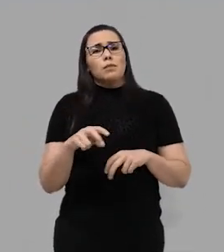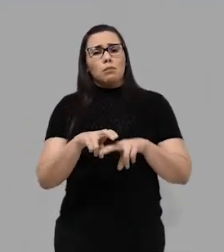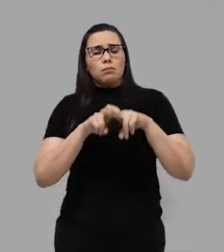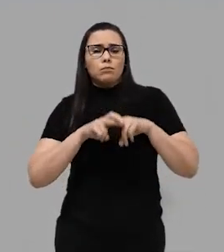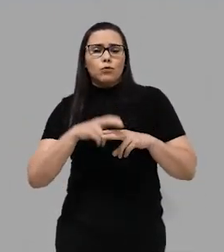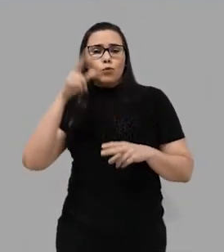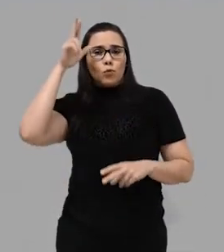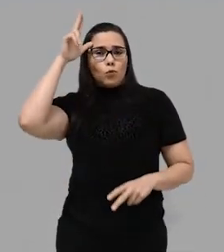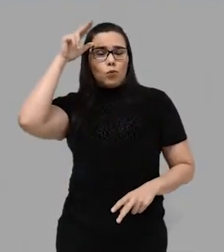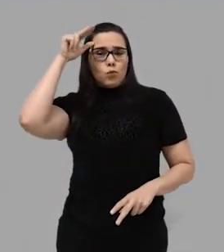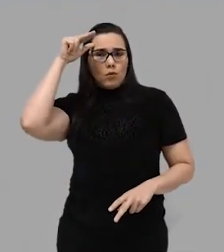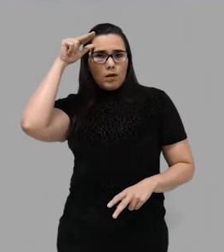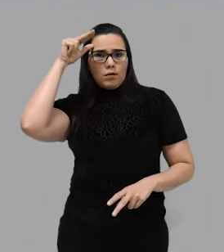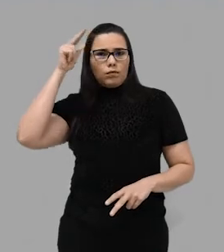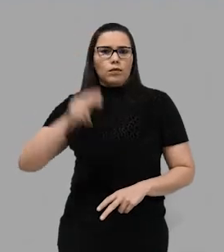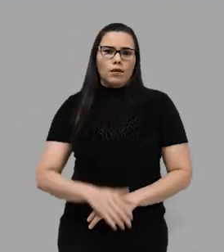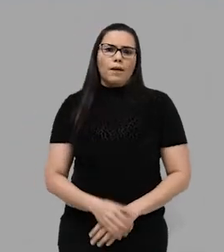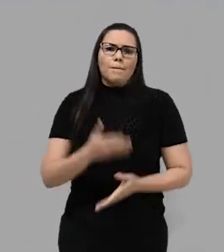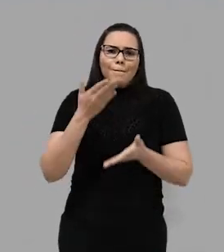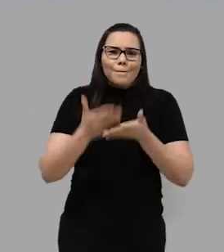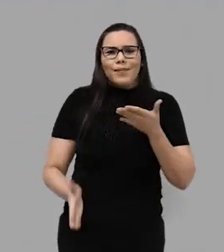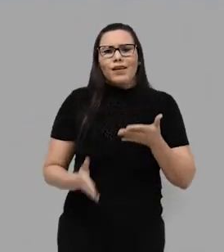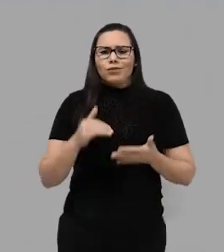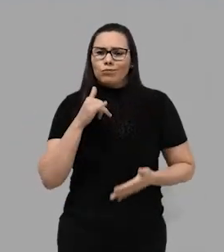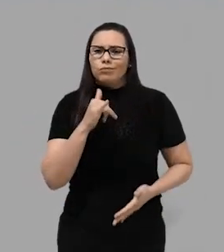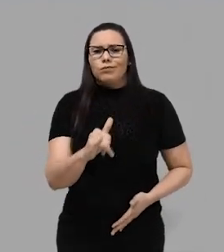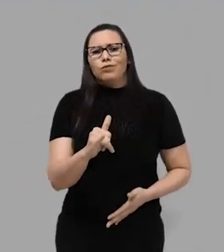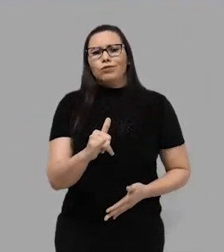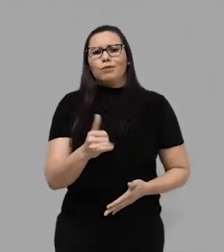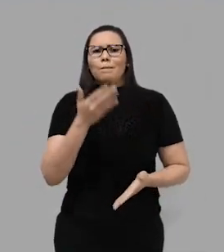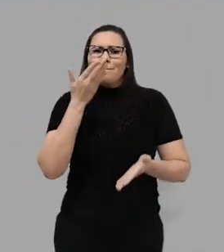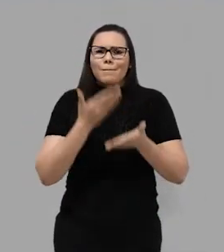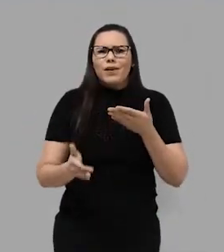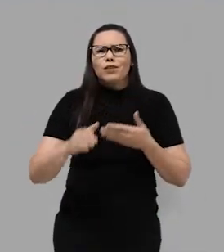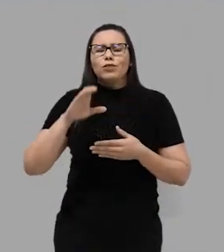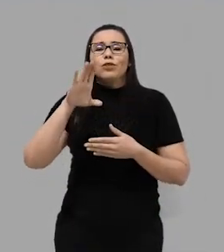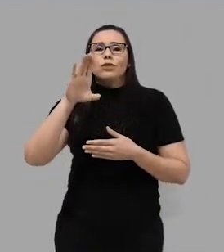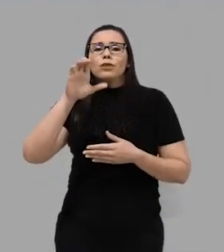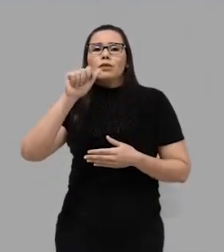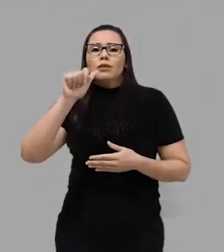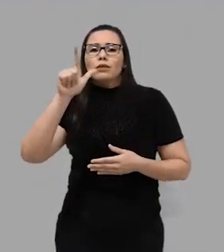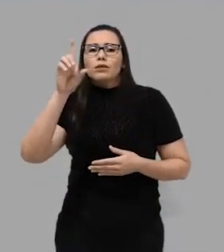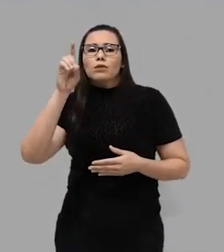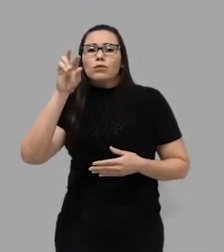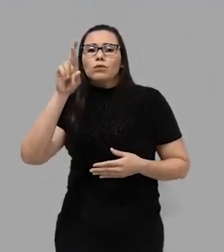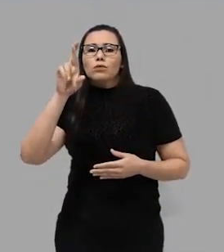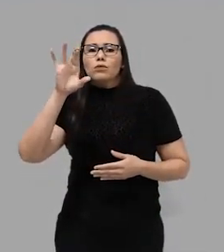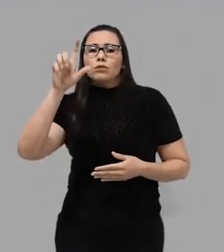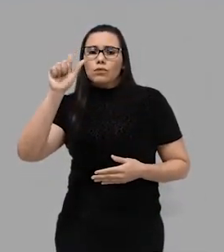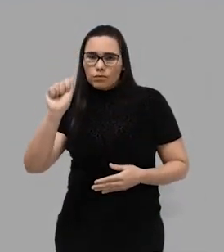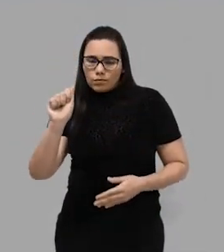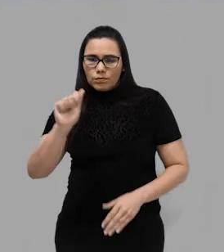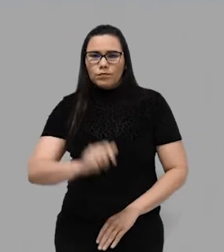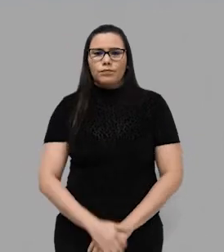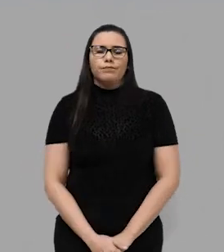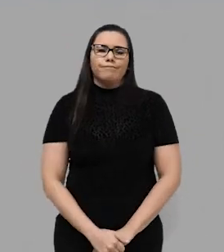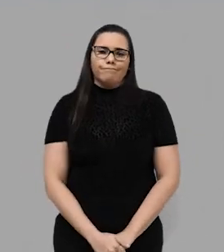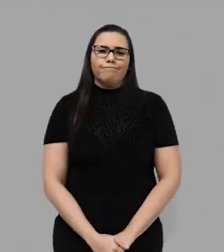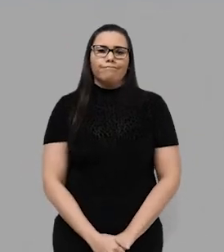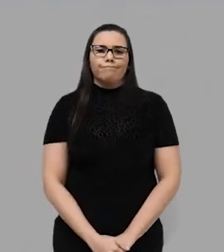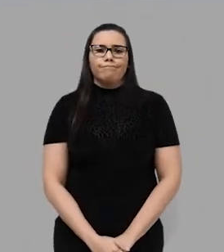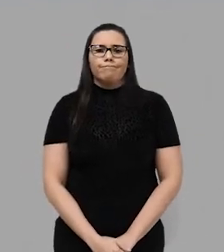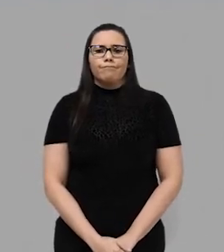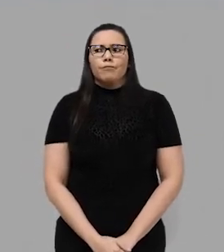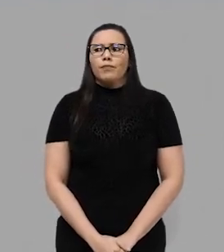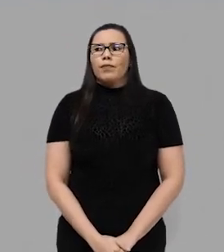gasta energia e, ao mesmo tempo, ele perde uma parte dessa biomassa dos seus alimentos por meio das suas fezes.